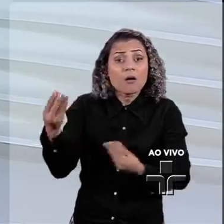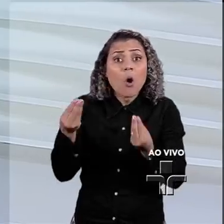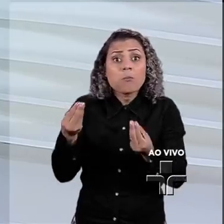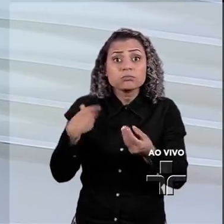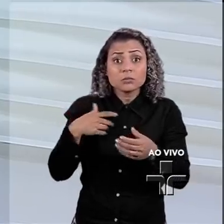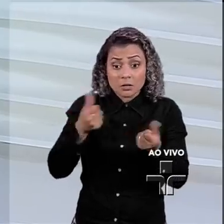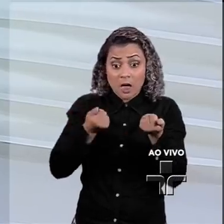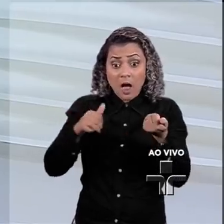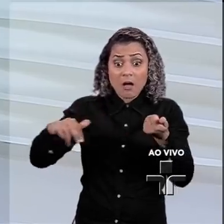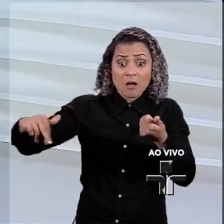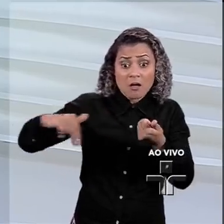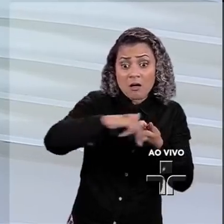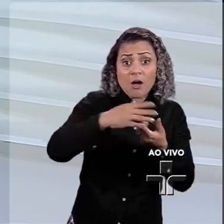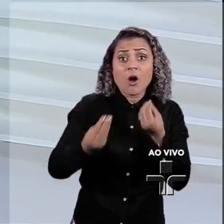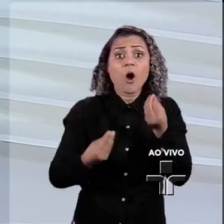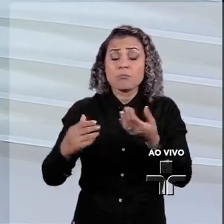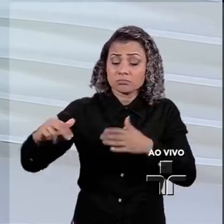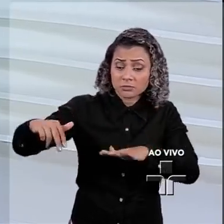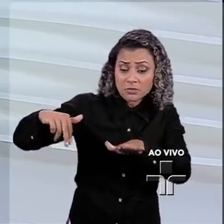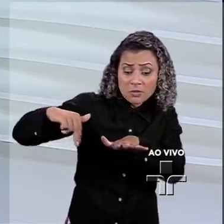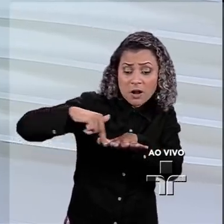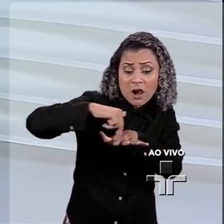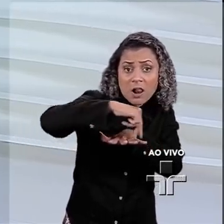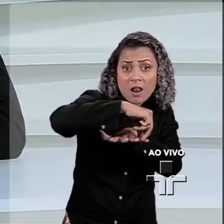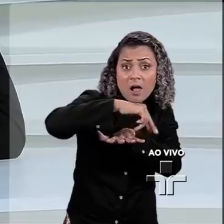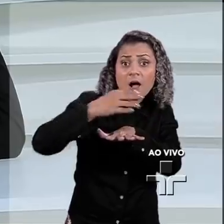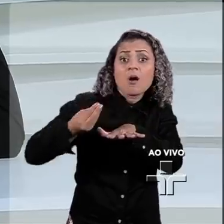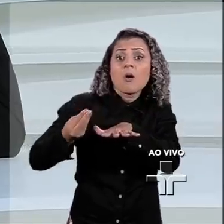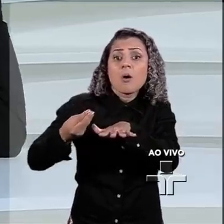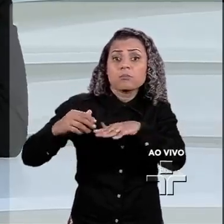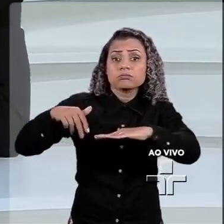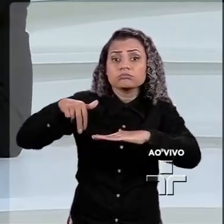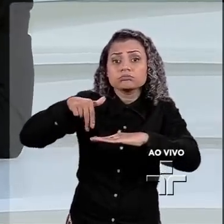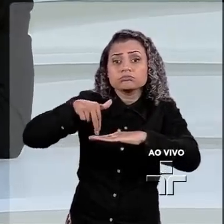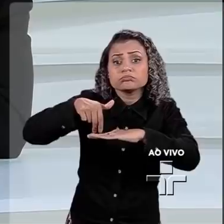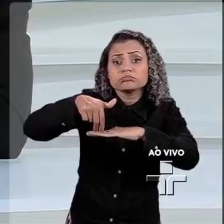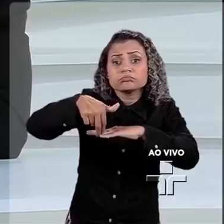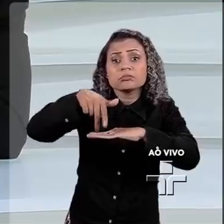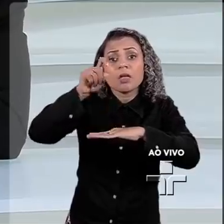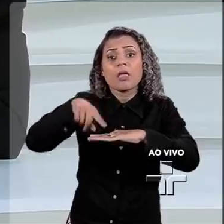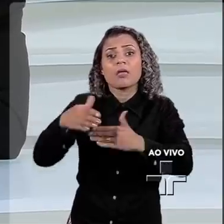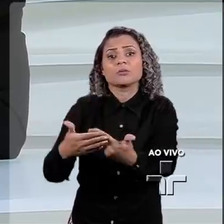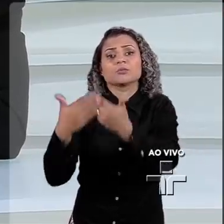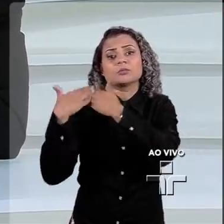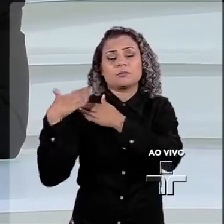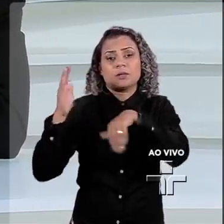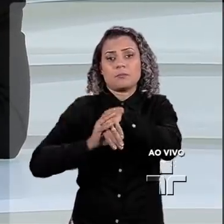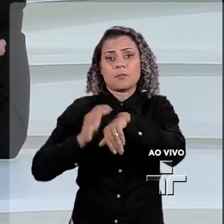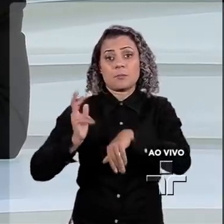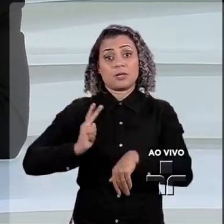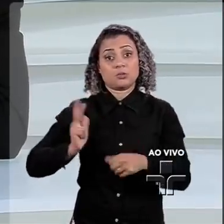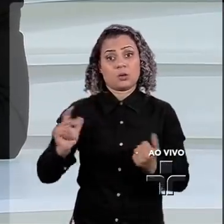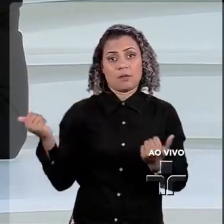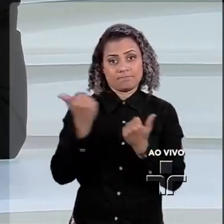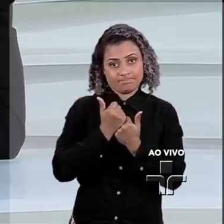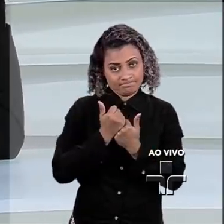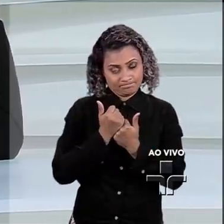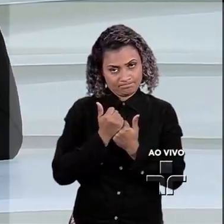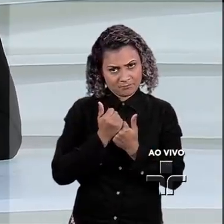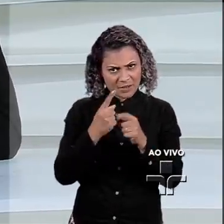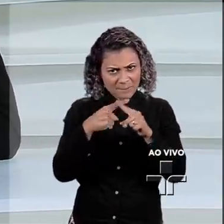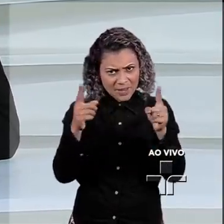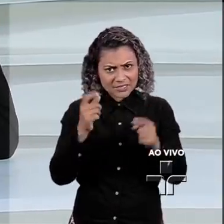Débora levantou, a gente tem aí 83% das calçadas que são responsabilidade privada. O que não isenta